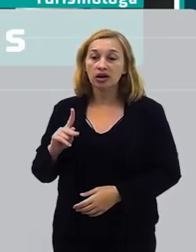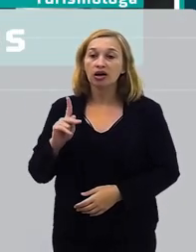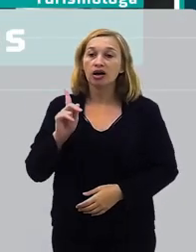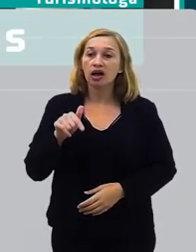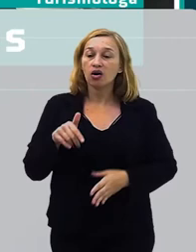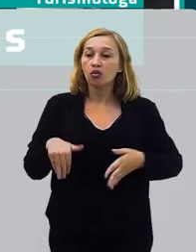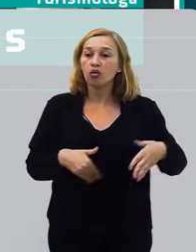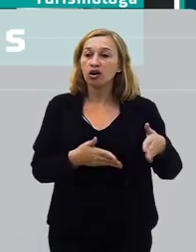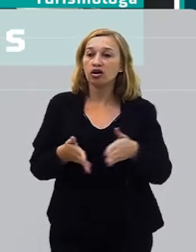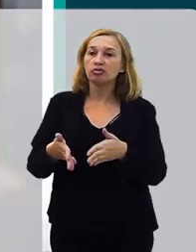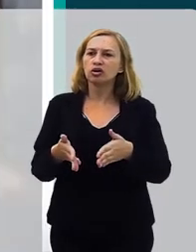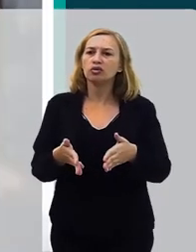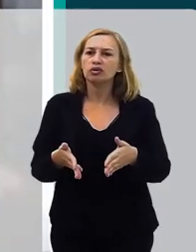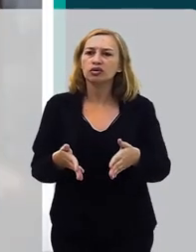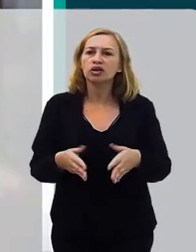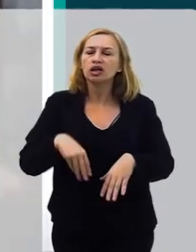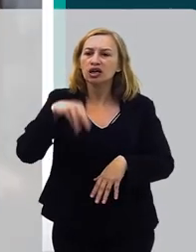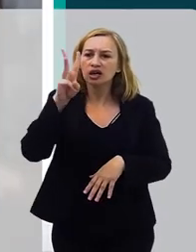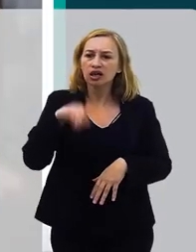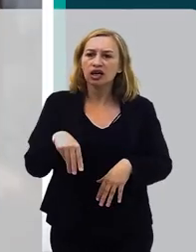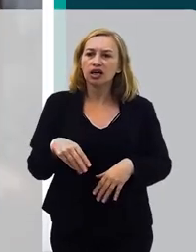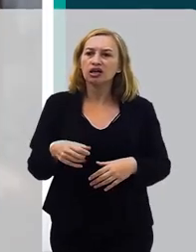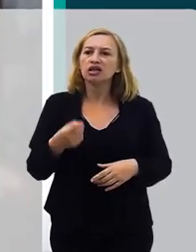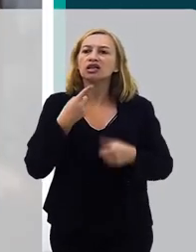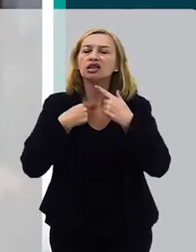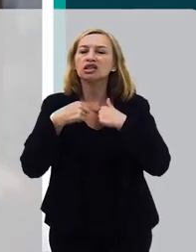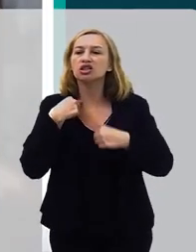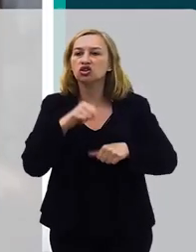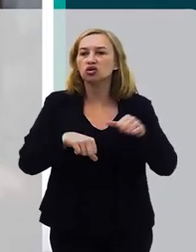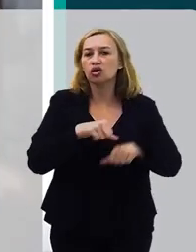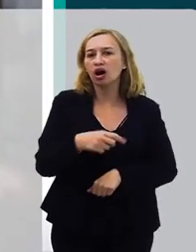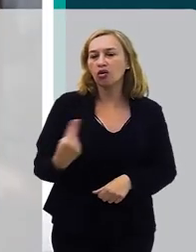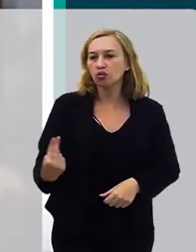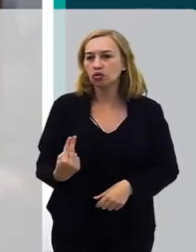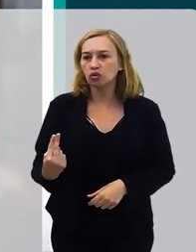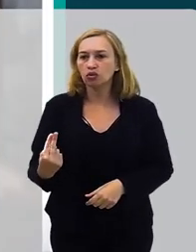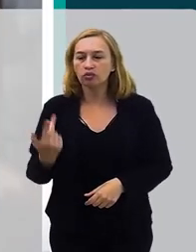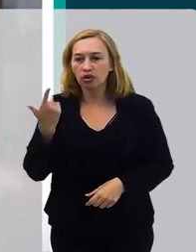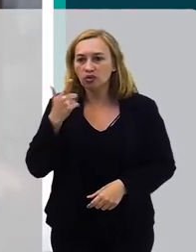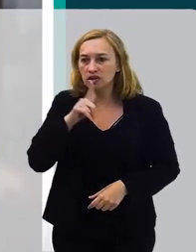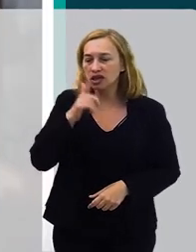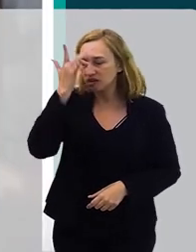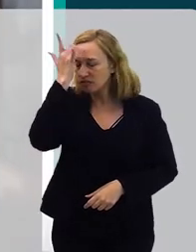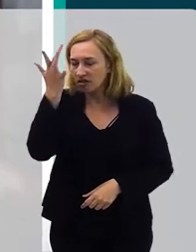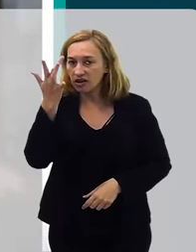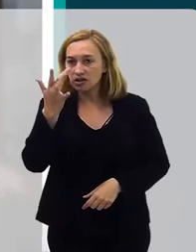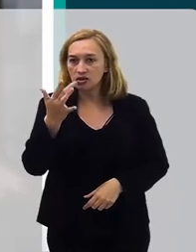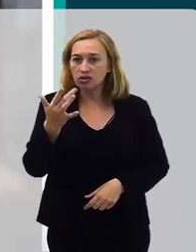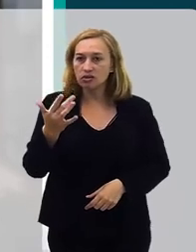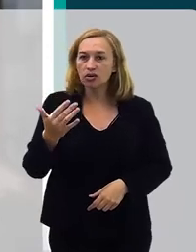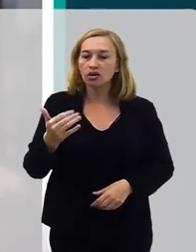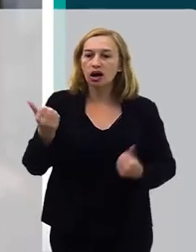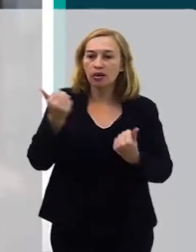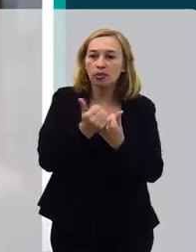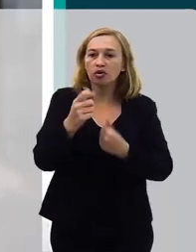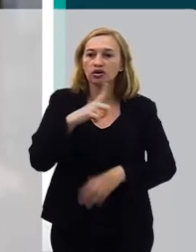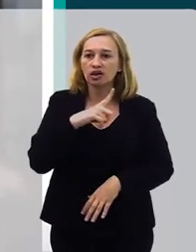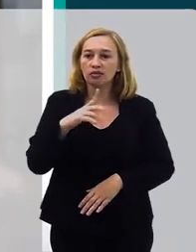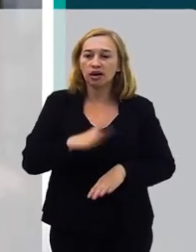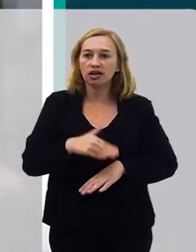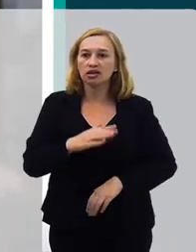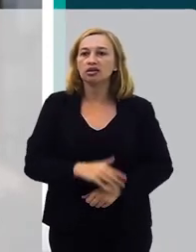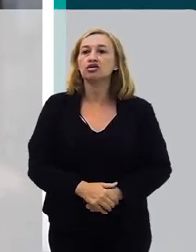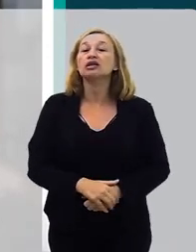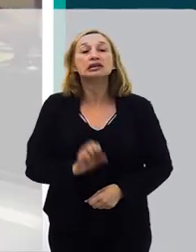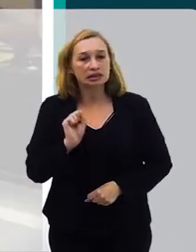Pública é um caminho para quem está querendo retificar o nome e vai conseguir mais facilidades, mais apoio